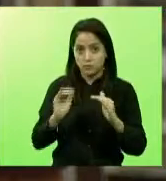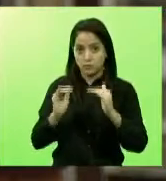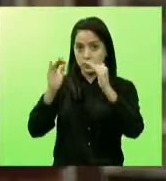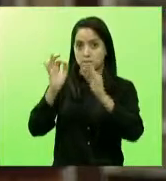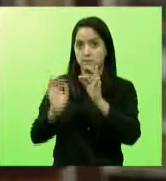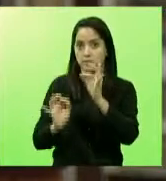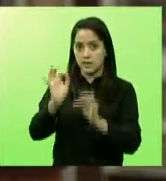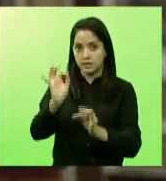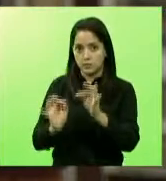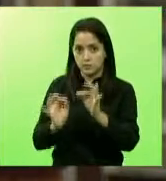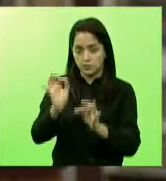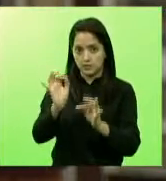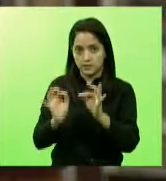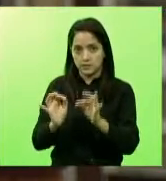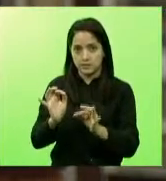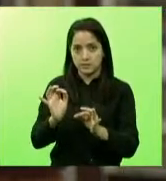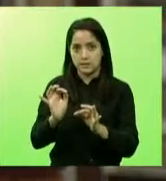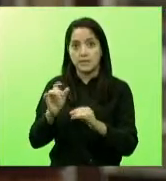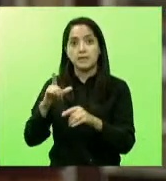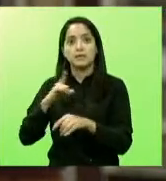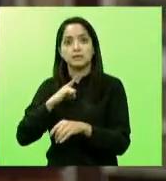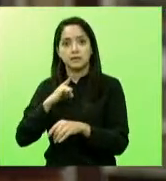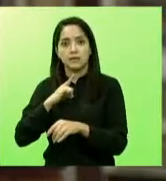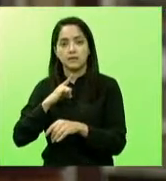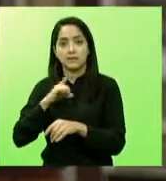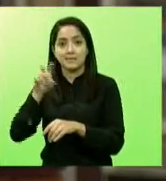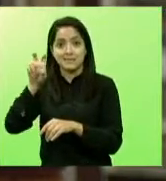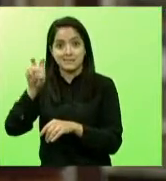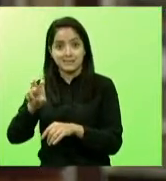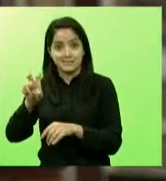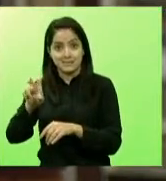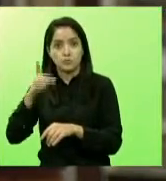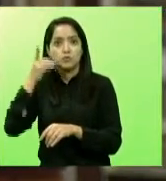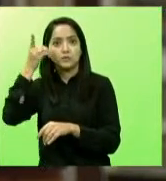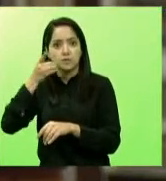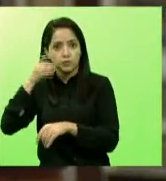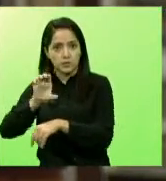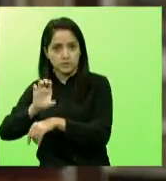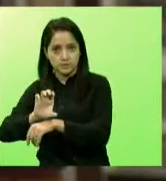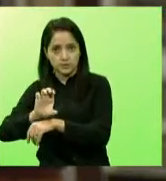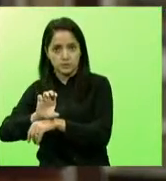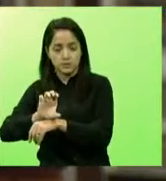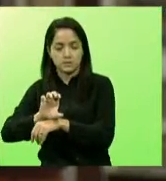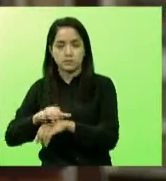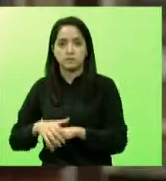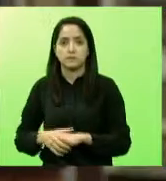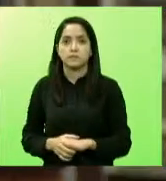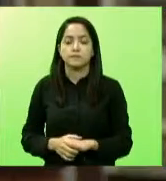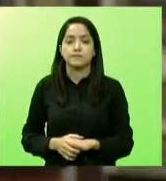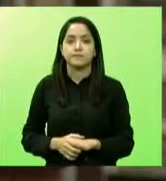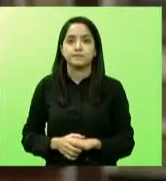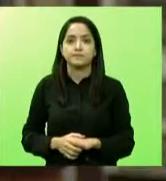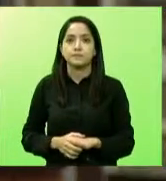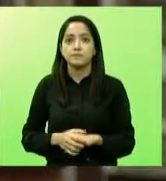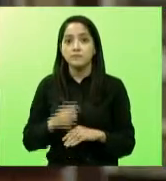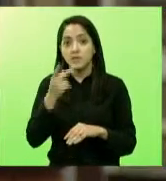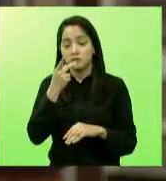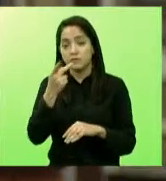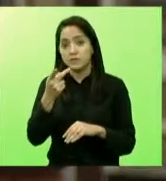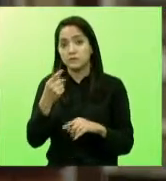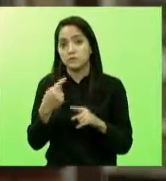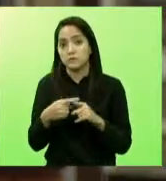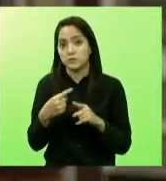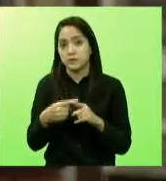desembargadores e temos também 5 deputados estaduais. Tá? Estou falando isso